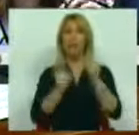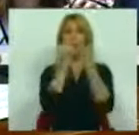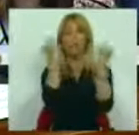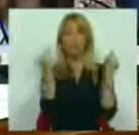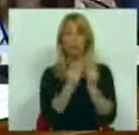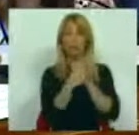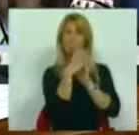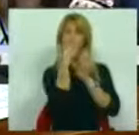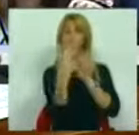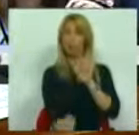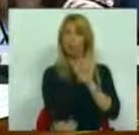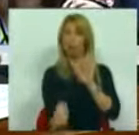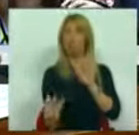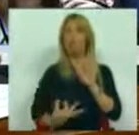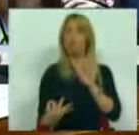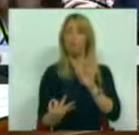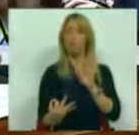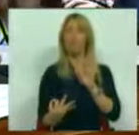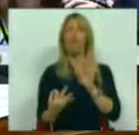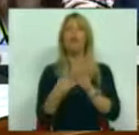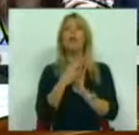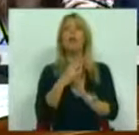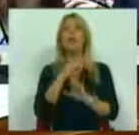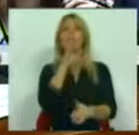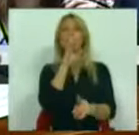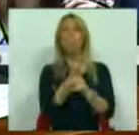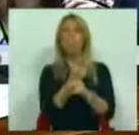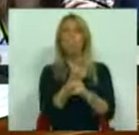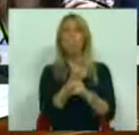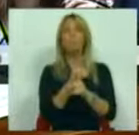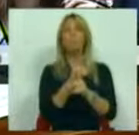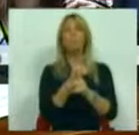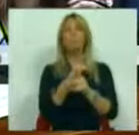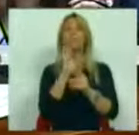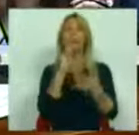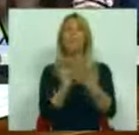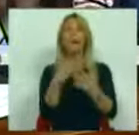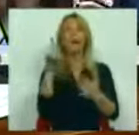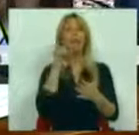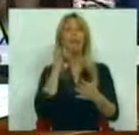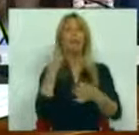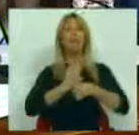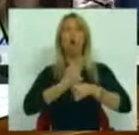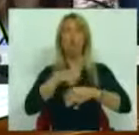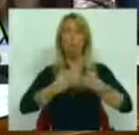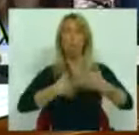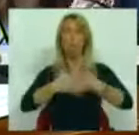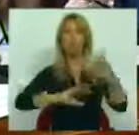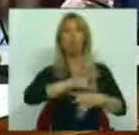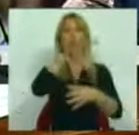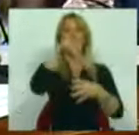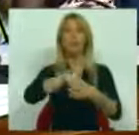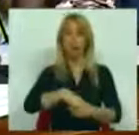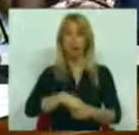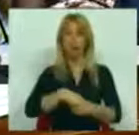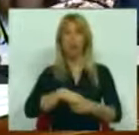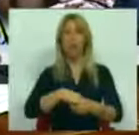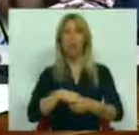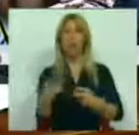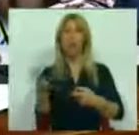internacionalização do modelo e, consequentemente, indicia em simultâneo garantias de operacionalidade interna e uma